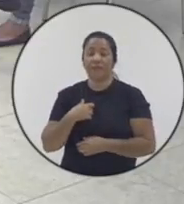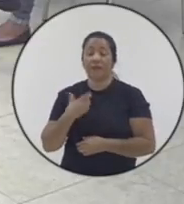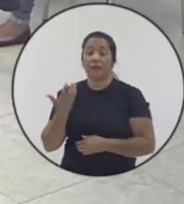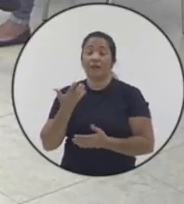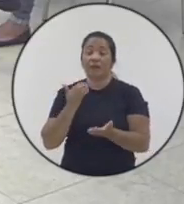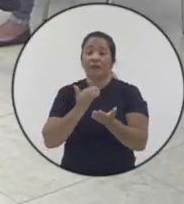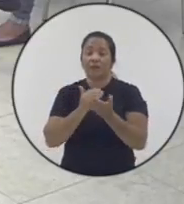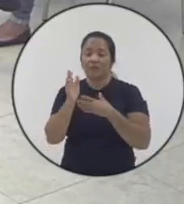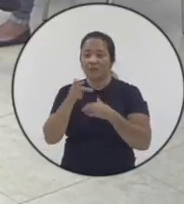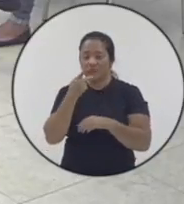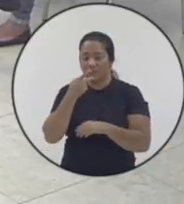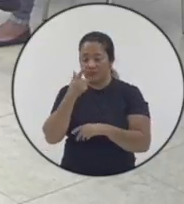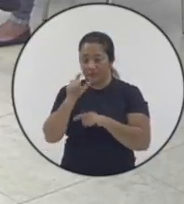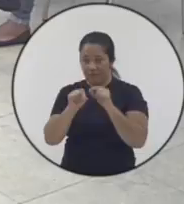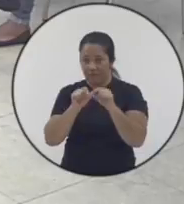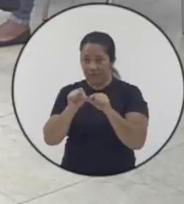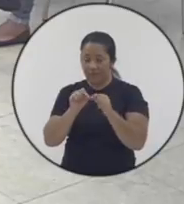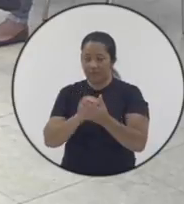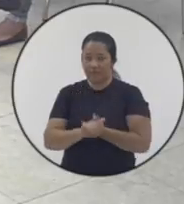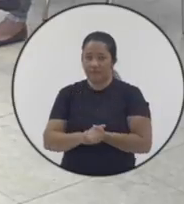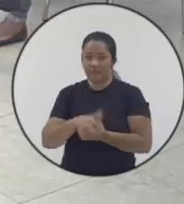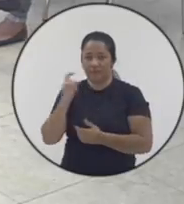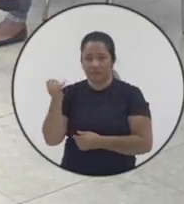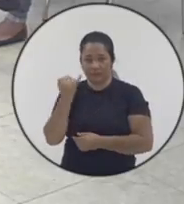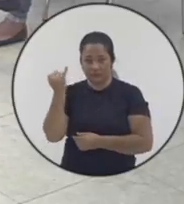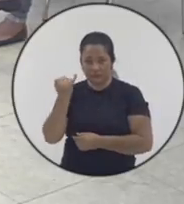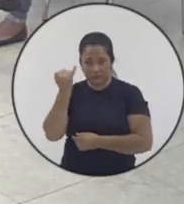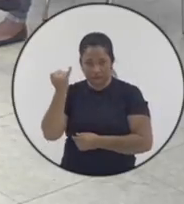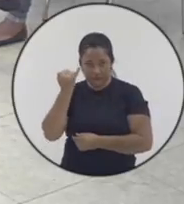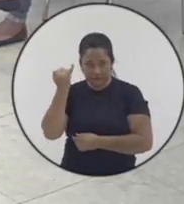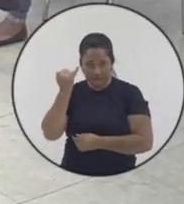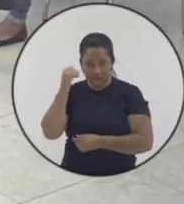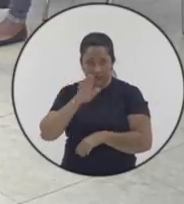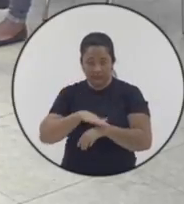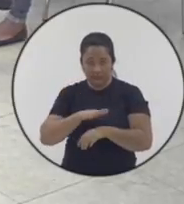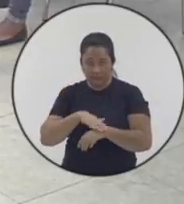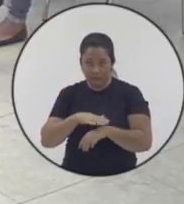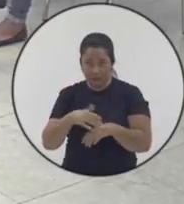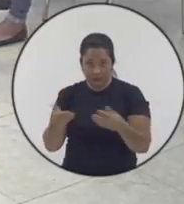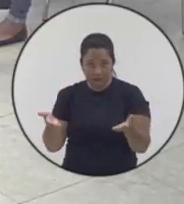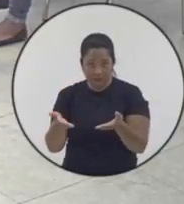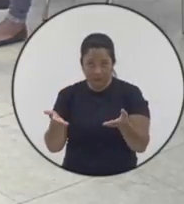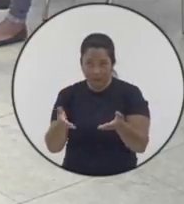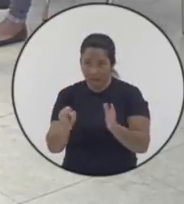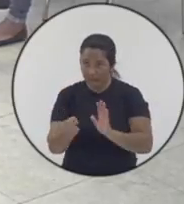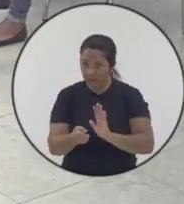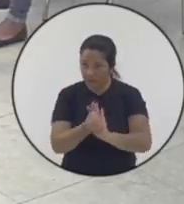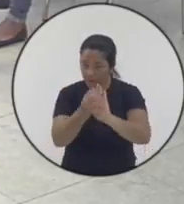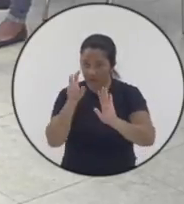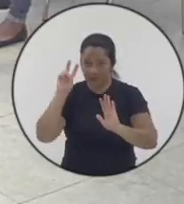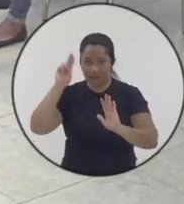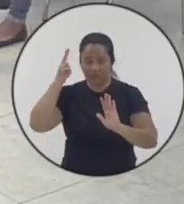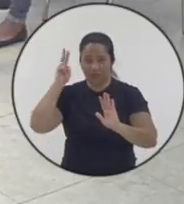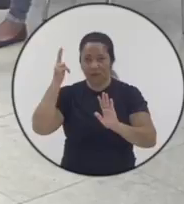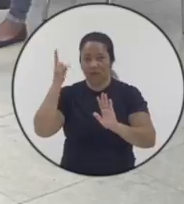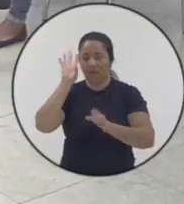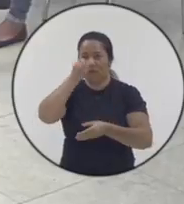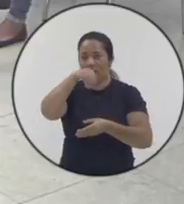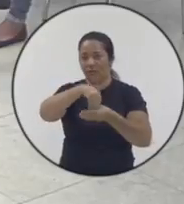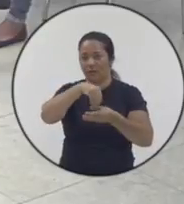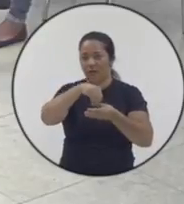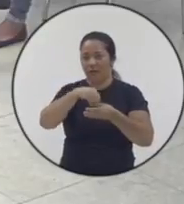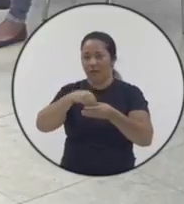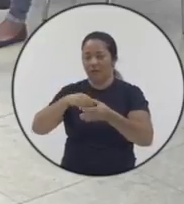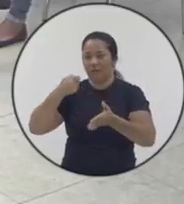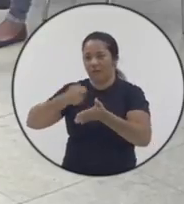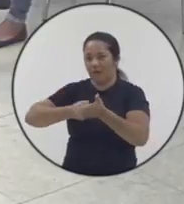pouco de como é importante e como é fundamental esse momento de agora, né? Como ele é um marco histórico dentro do processo da psicologia no